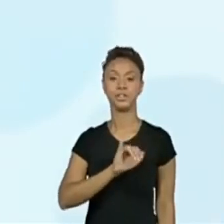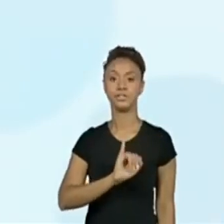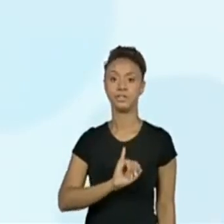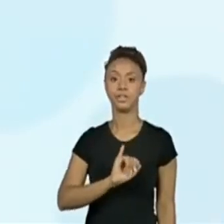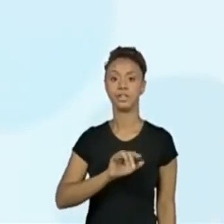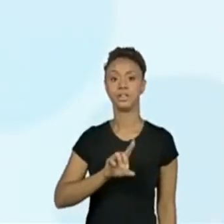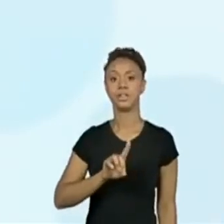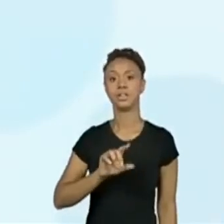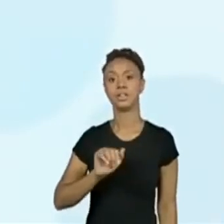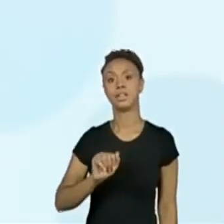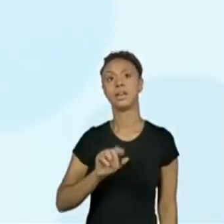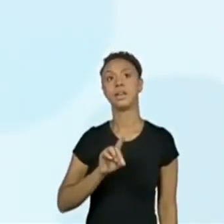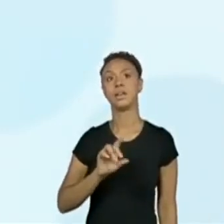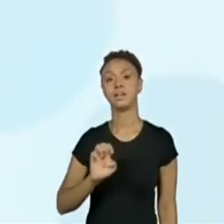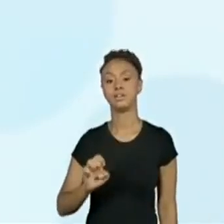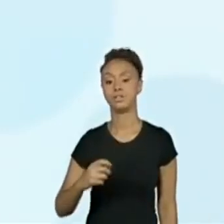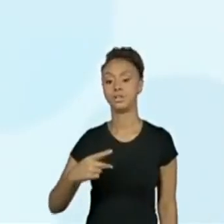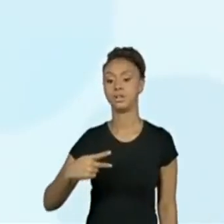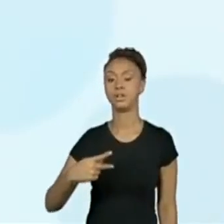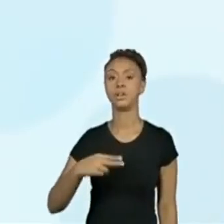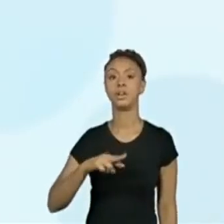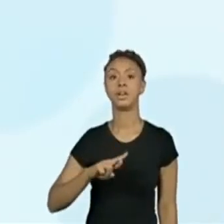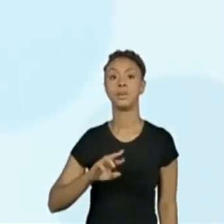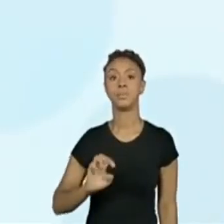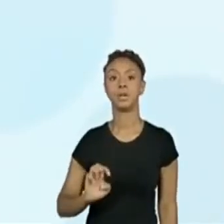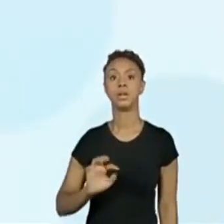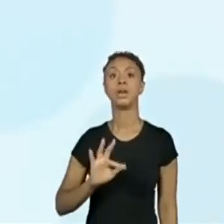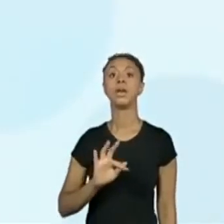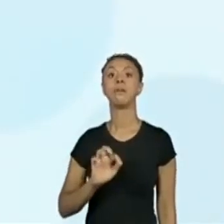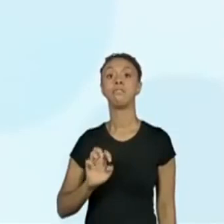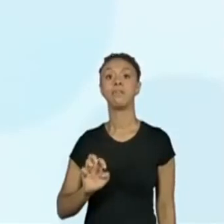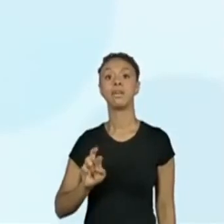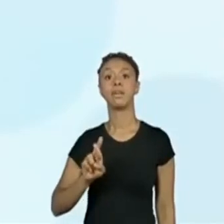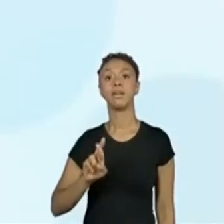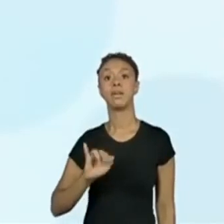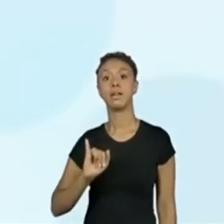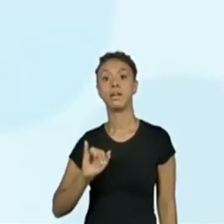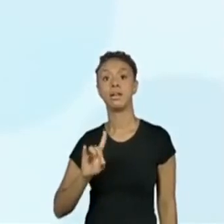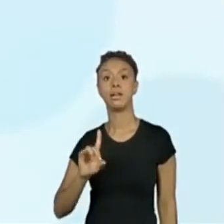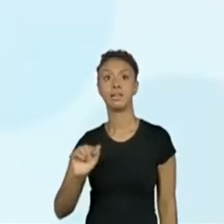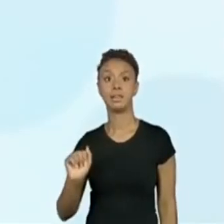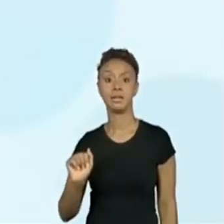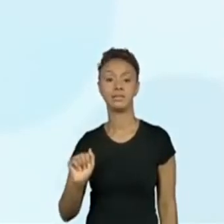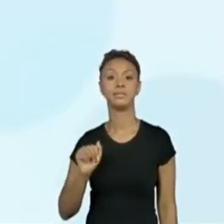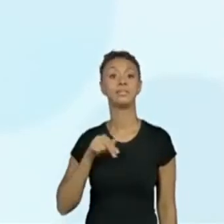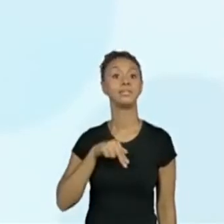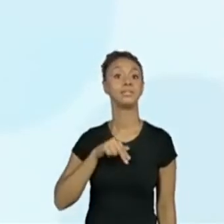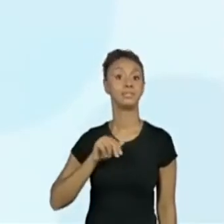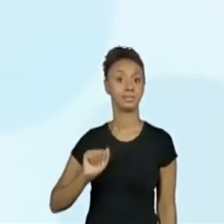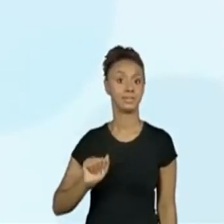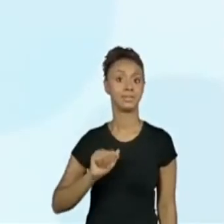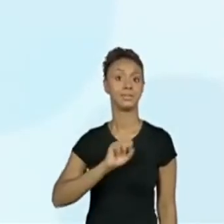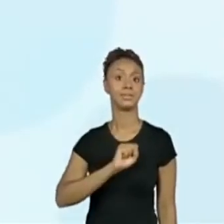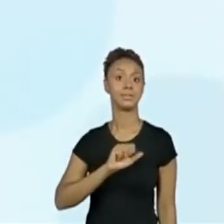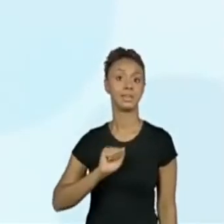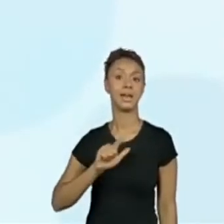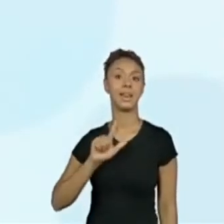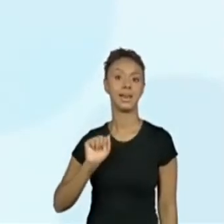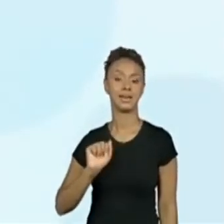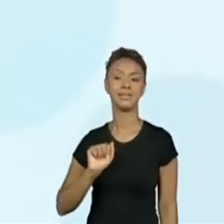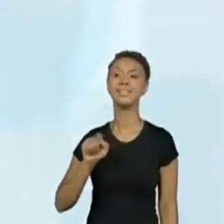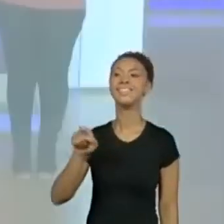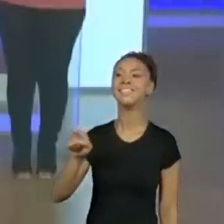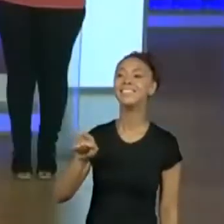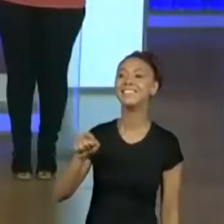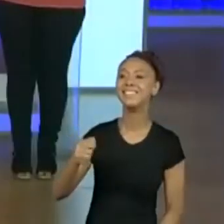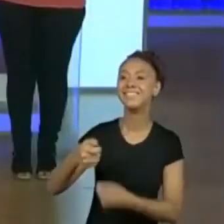Quem está com caderno, copia ali, ó, atividade preferida e ótimo. A atividade preferida da Valentina é escrever